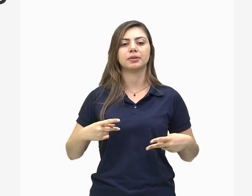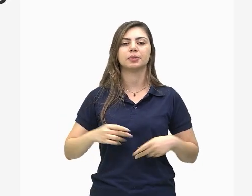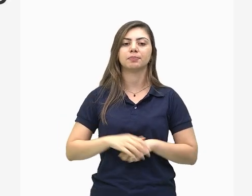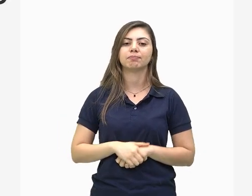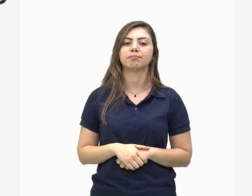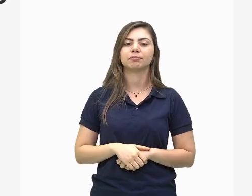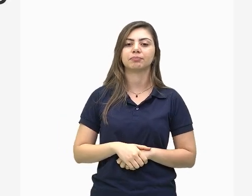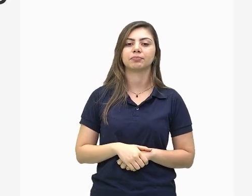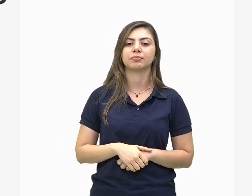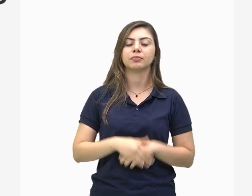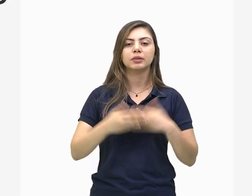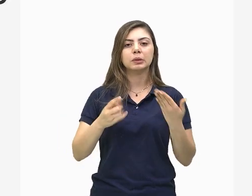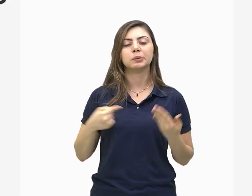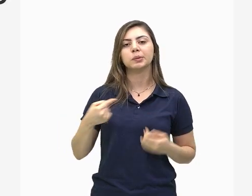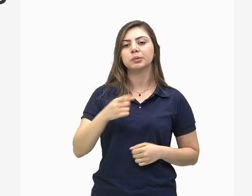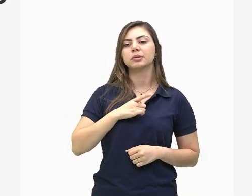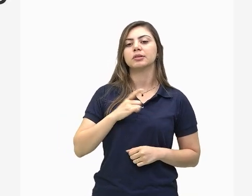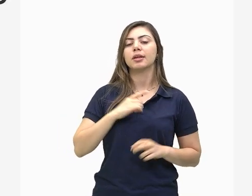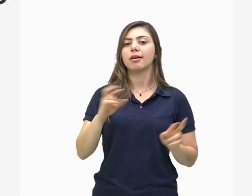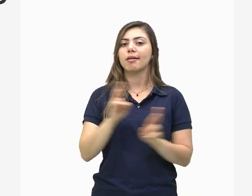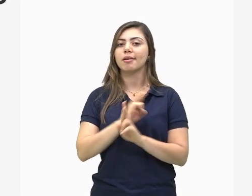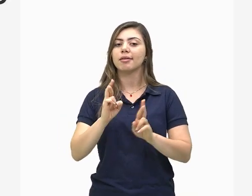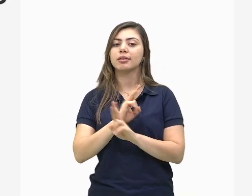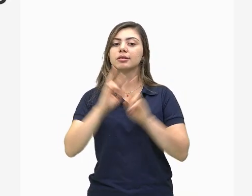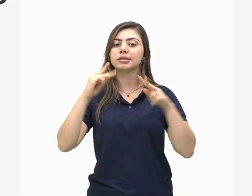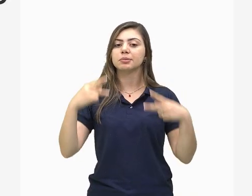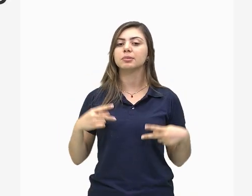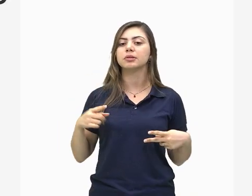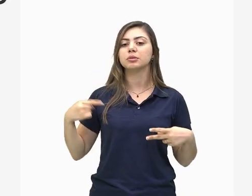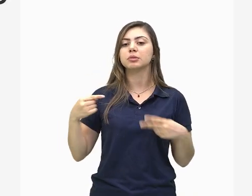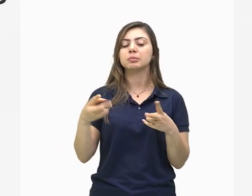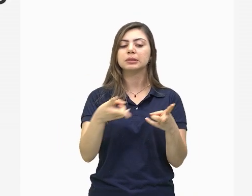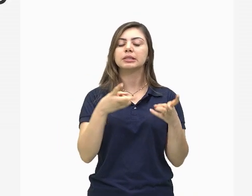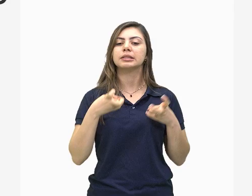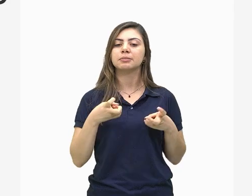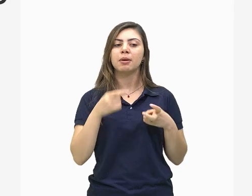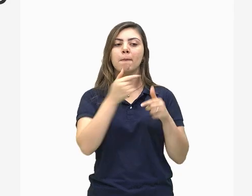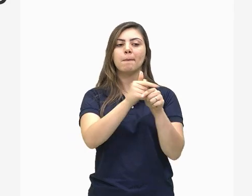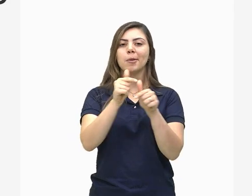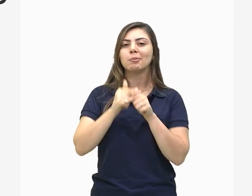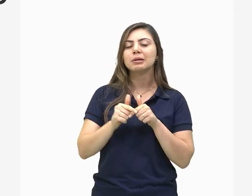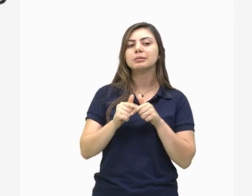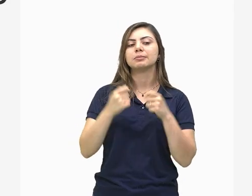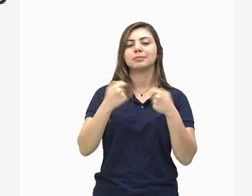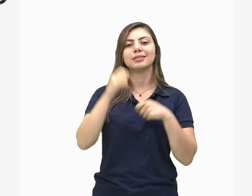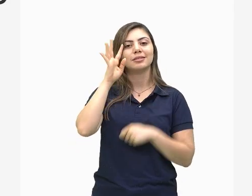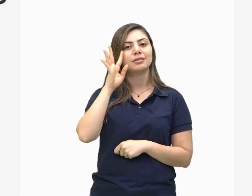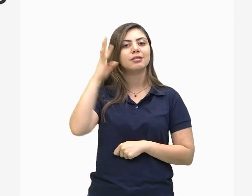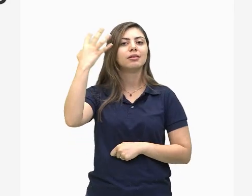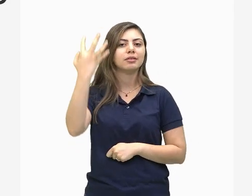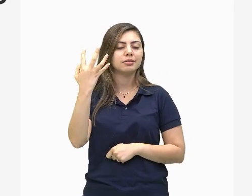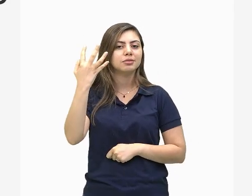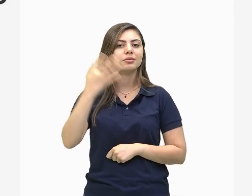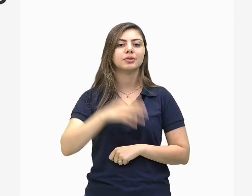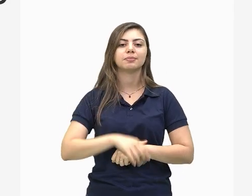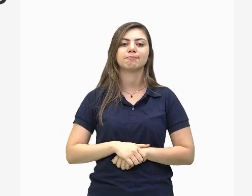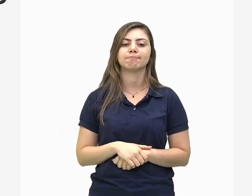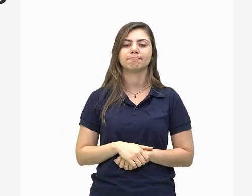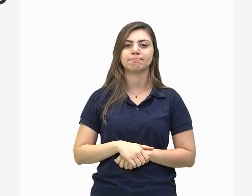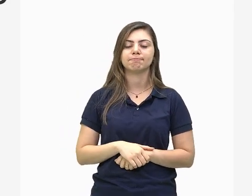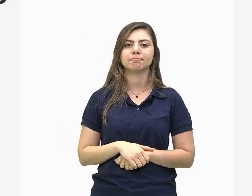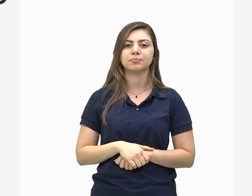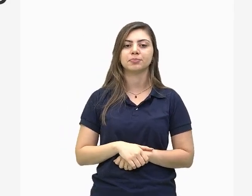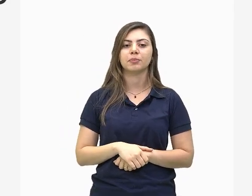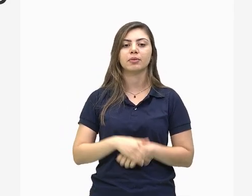da imanência das relações humanas, presenciamos a necessidade de mediar conflitos. Então,